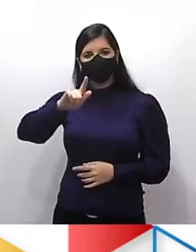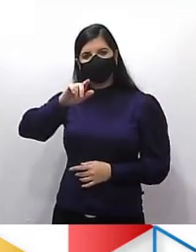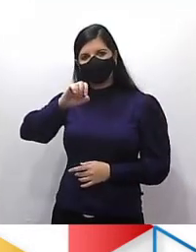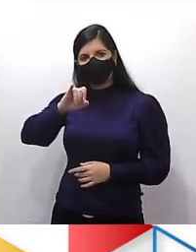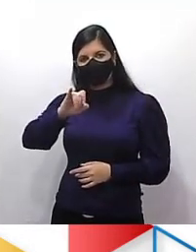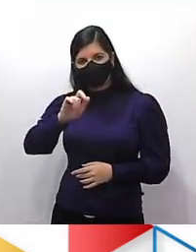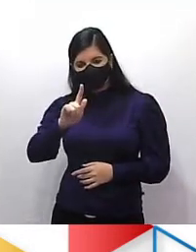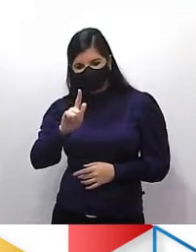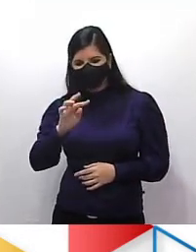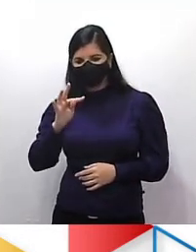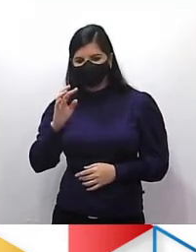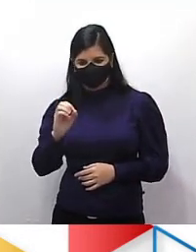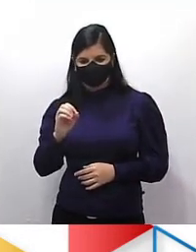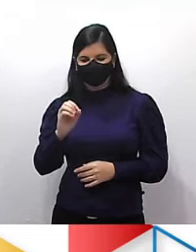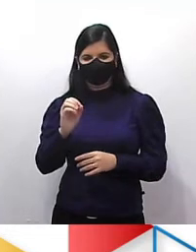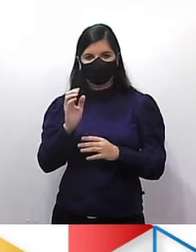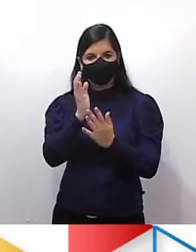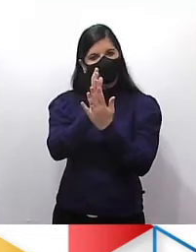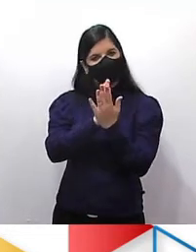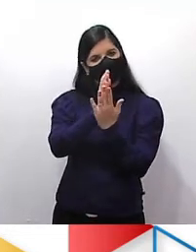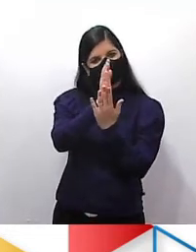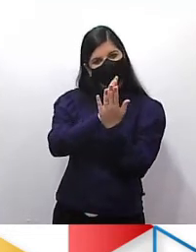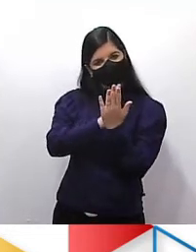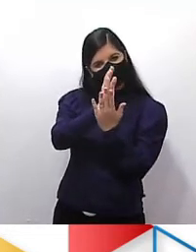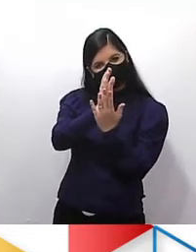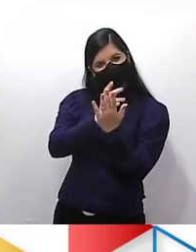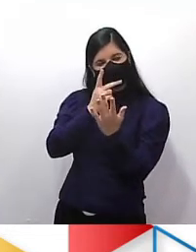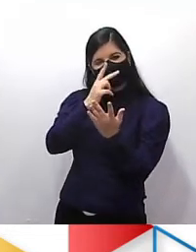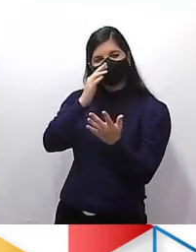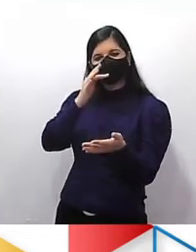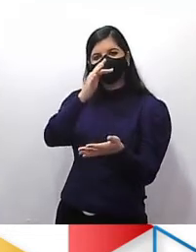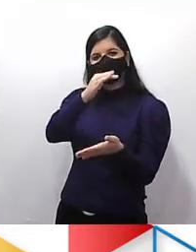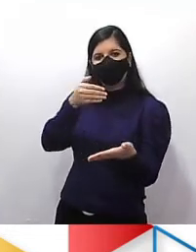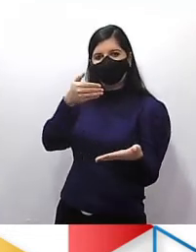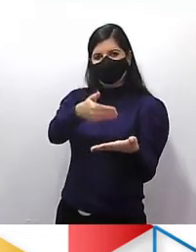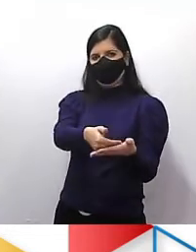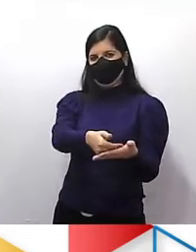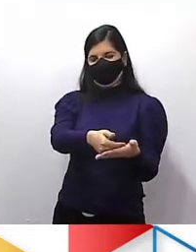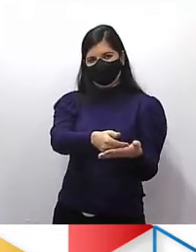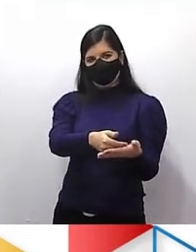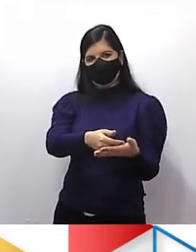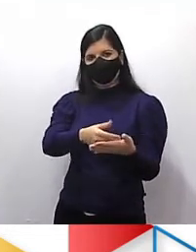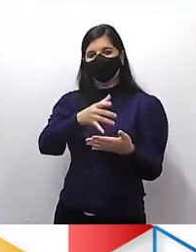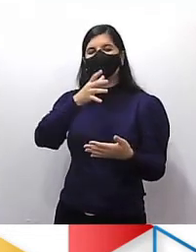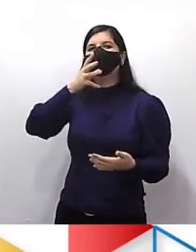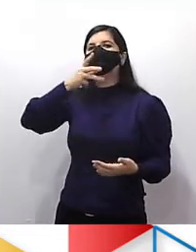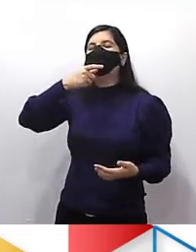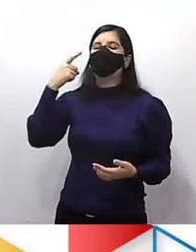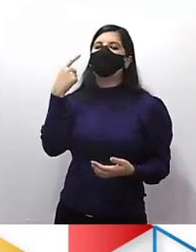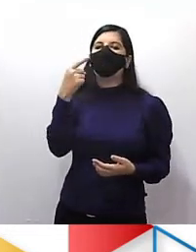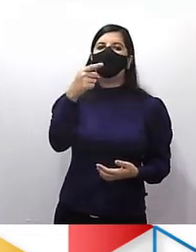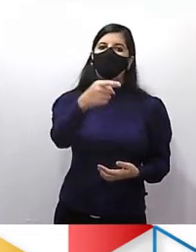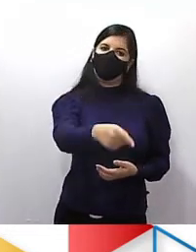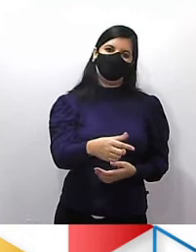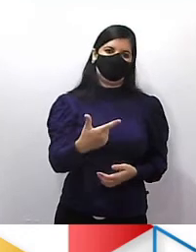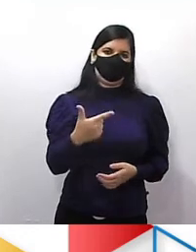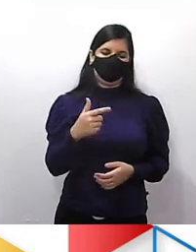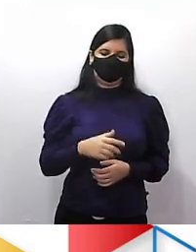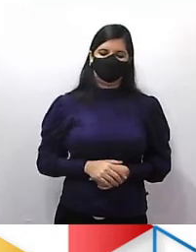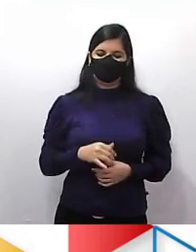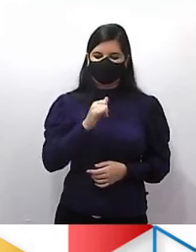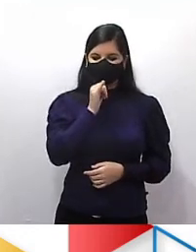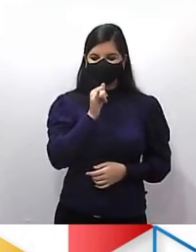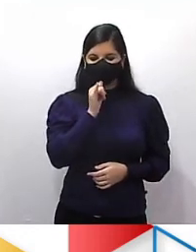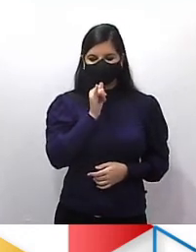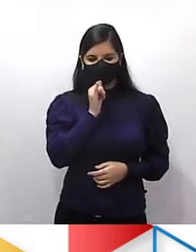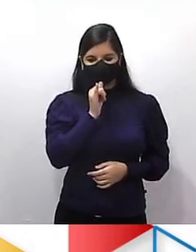to, ele se localiza aí no meio, é um futuro próximo. Então, ele não vai lá para aquele futuro que se desloca. O exemplo que a